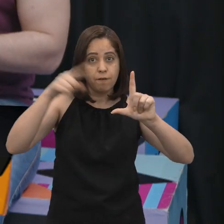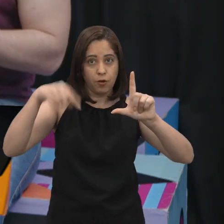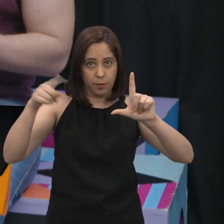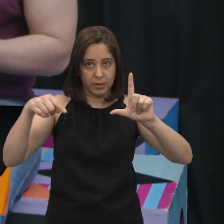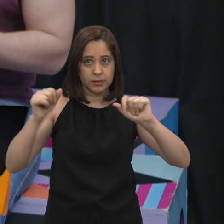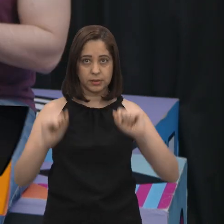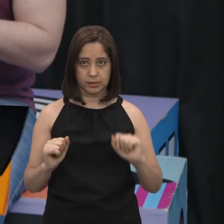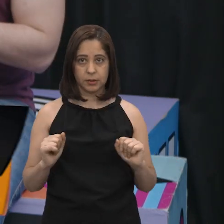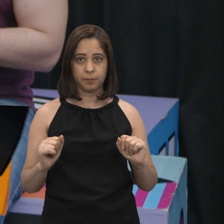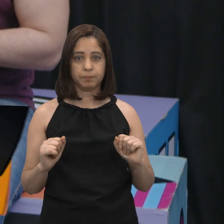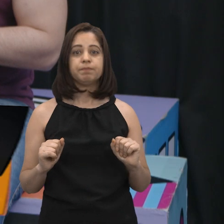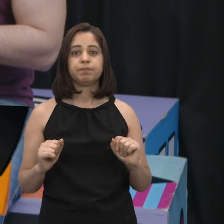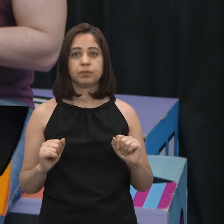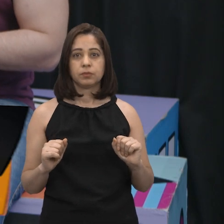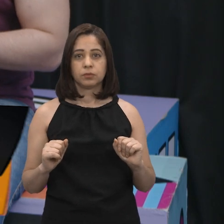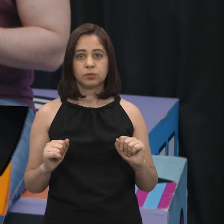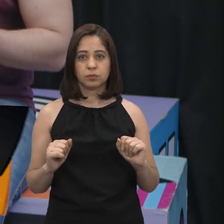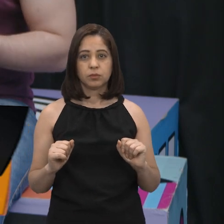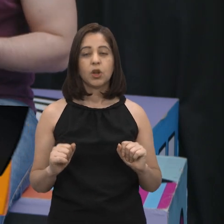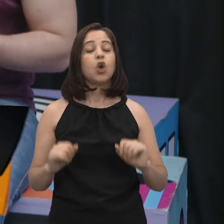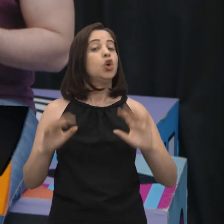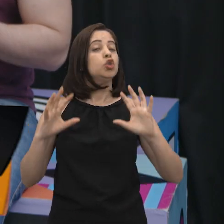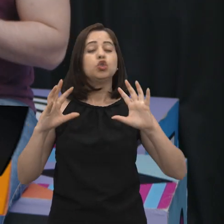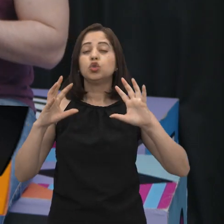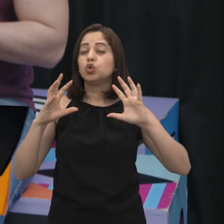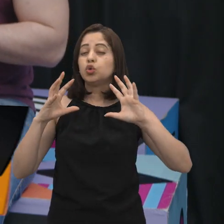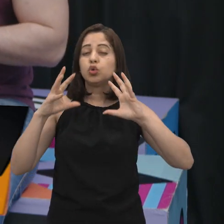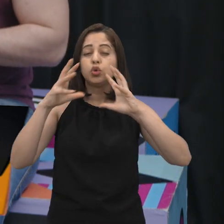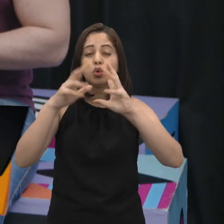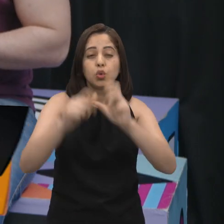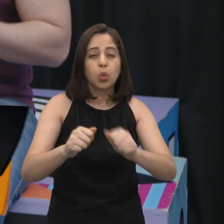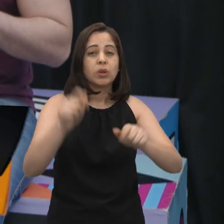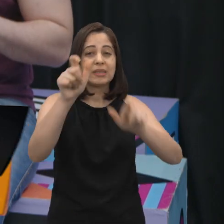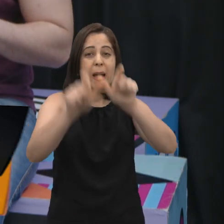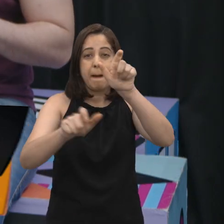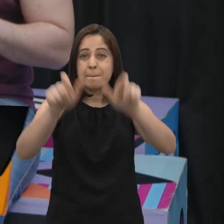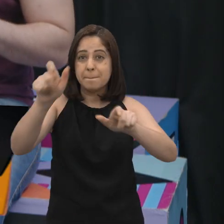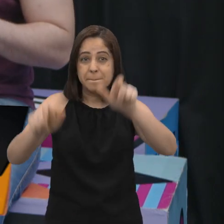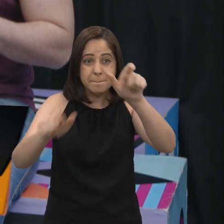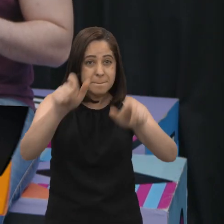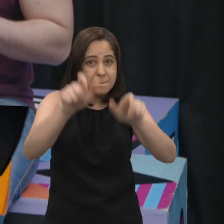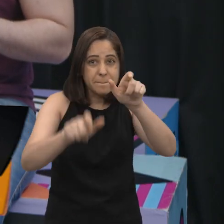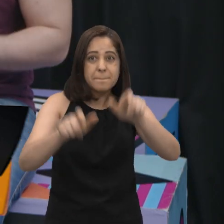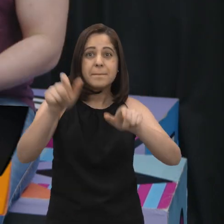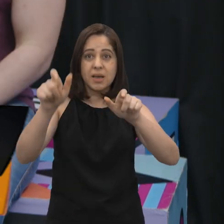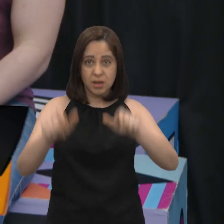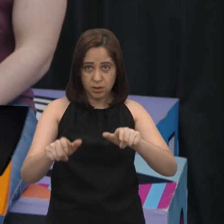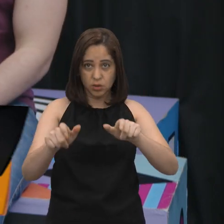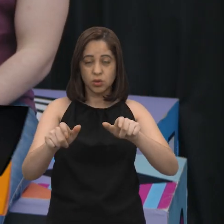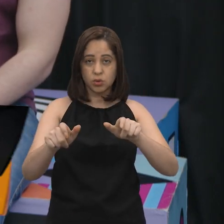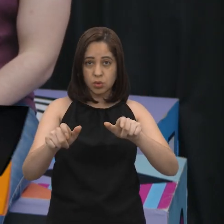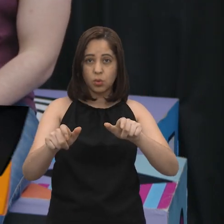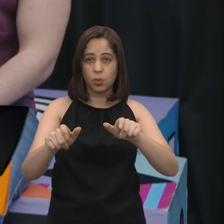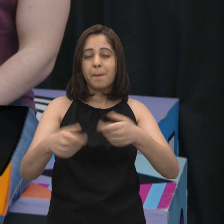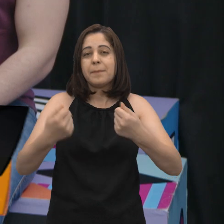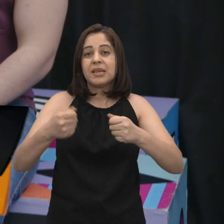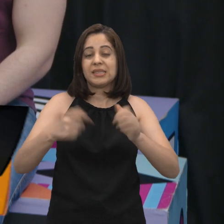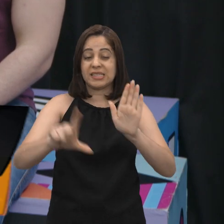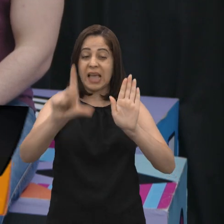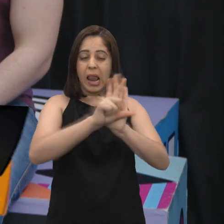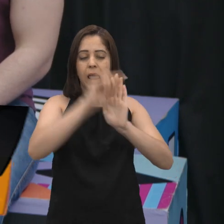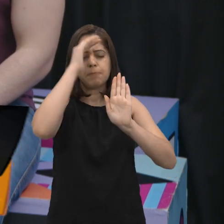pessoa natural ou jurídica de direito público ou de direito privado que esteja sob a jurisdição da lei brasileira